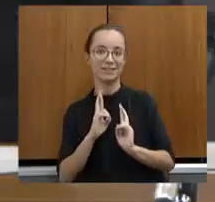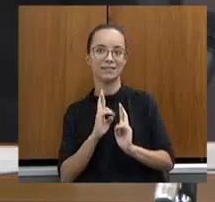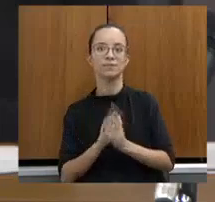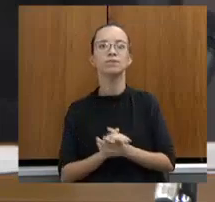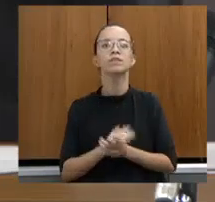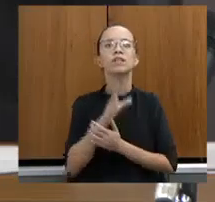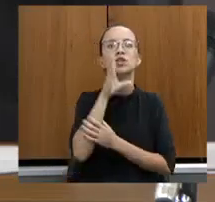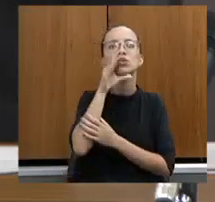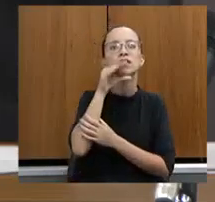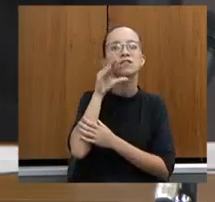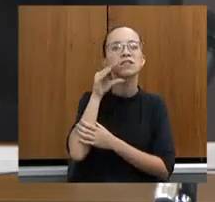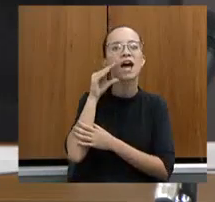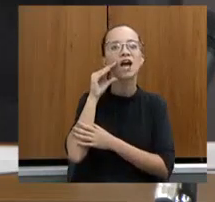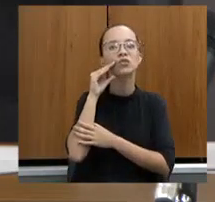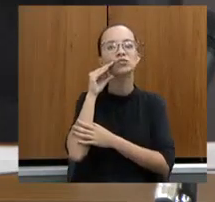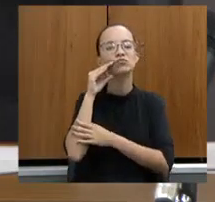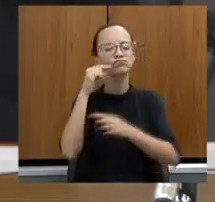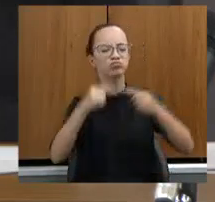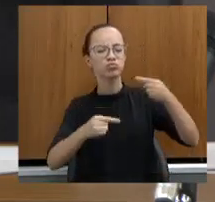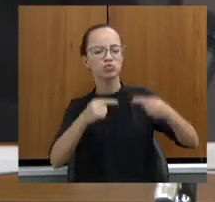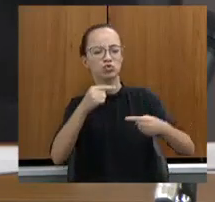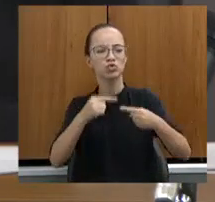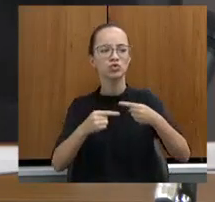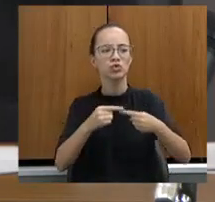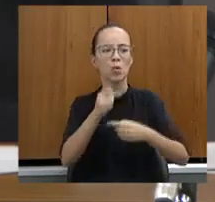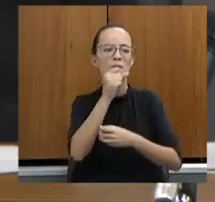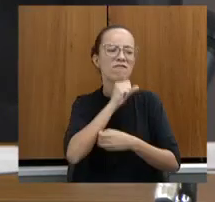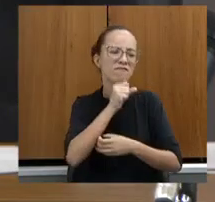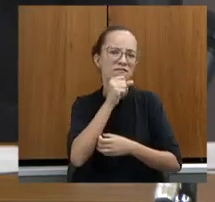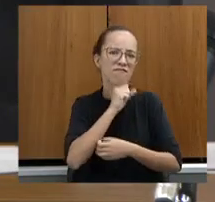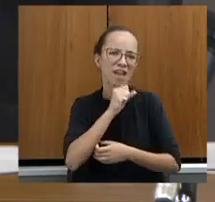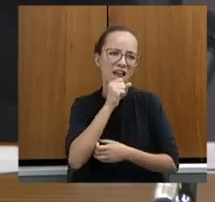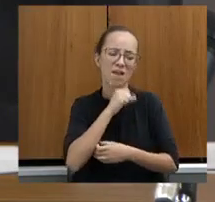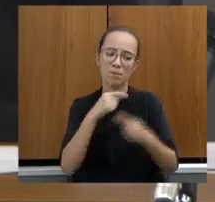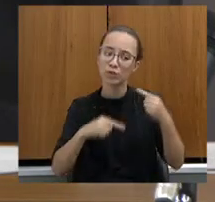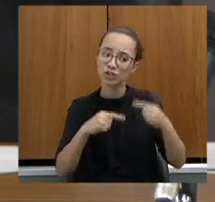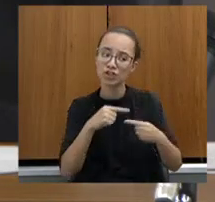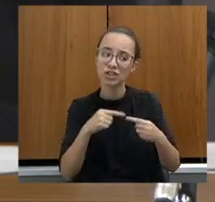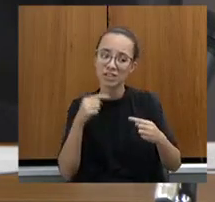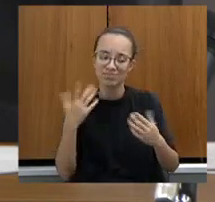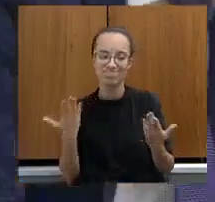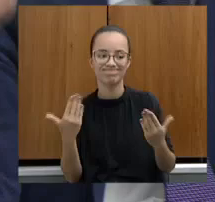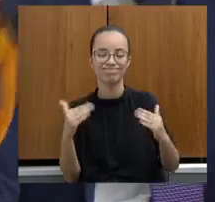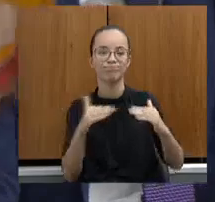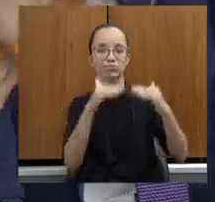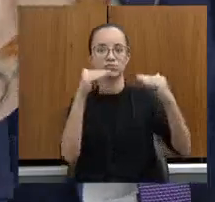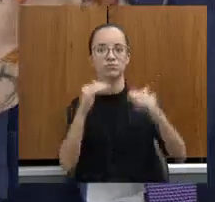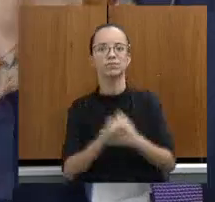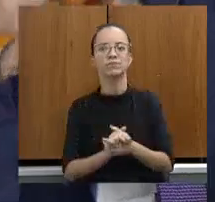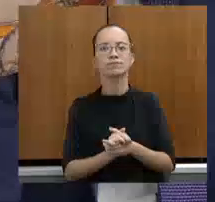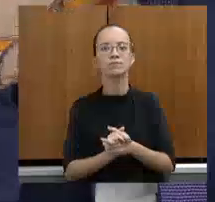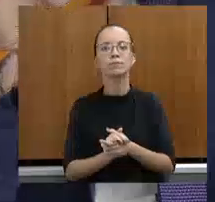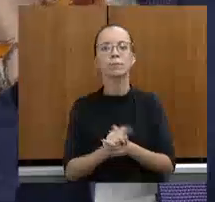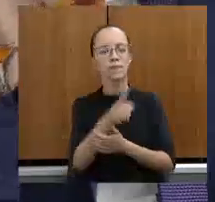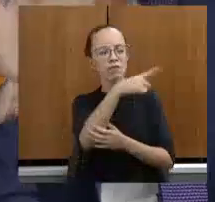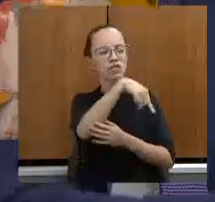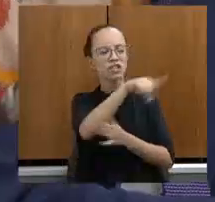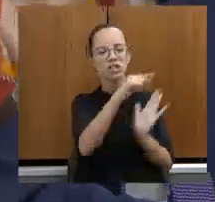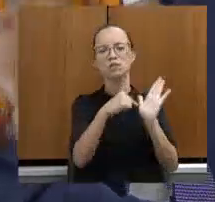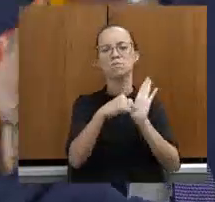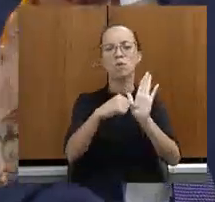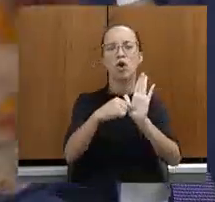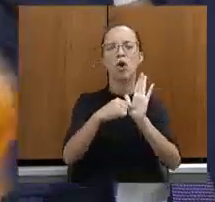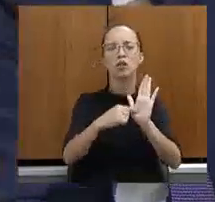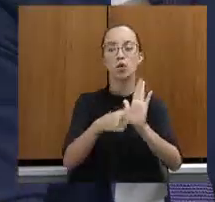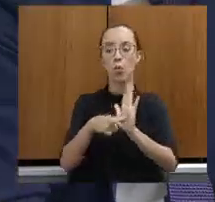servidores se confrontaram com uma velha política do choque de gestão vocês trazem nos powerpoints